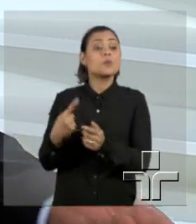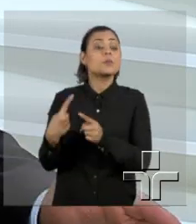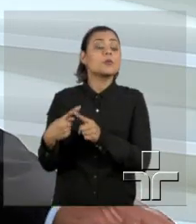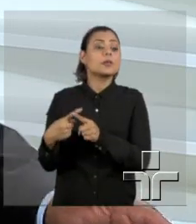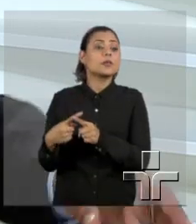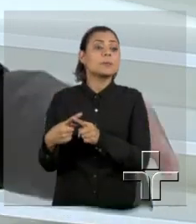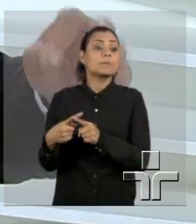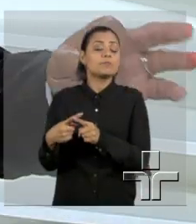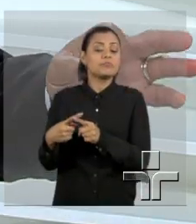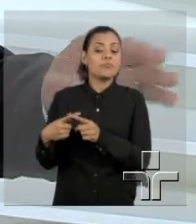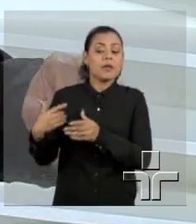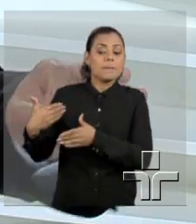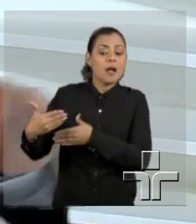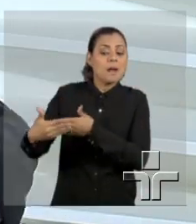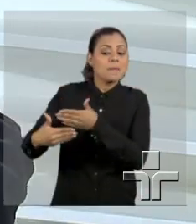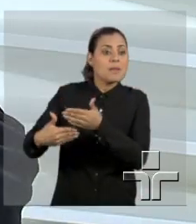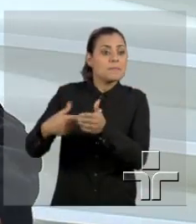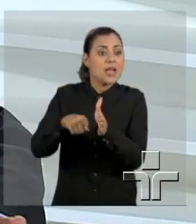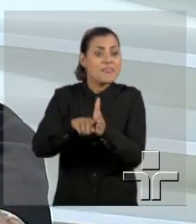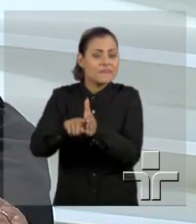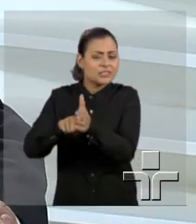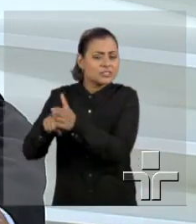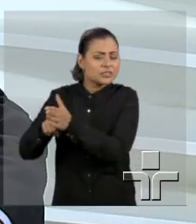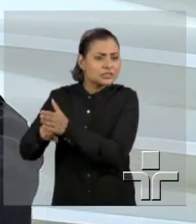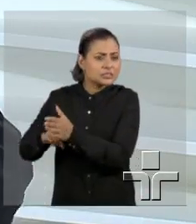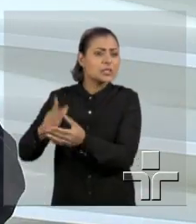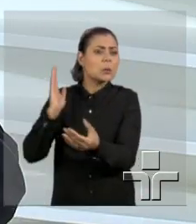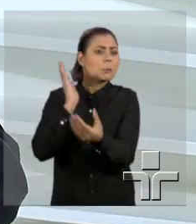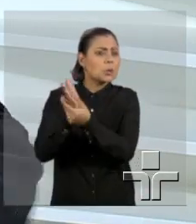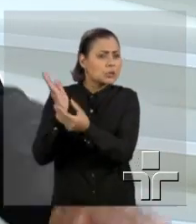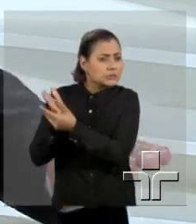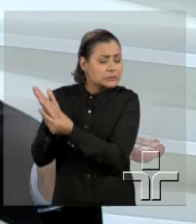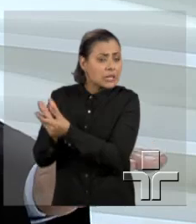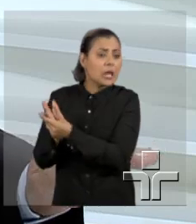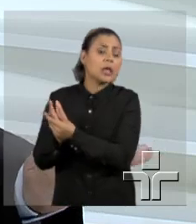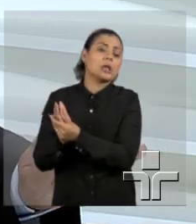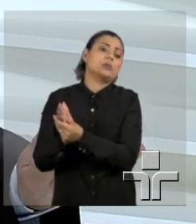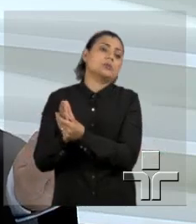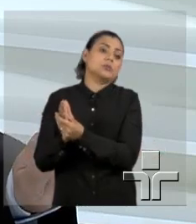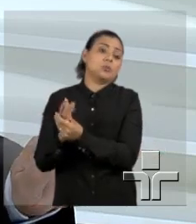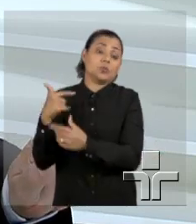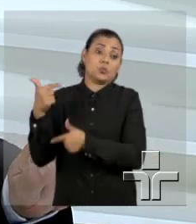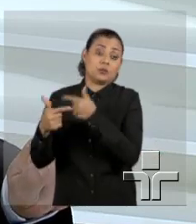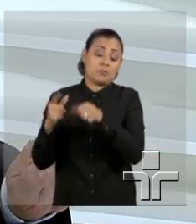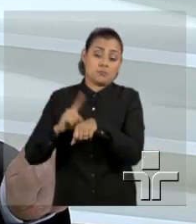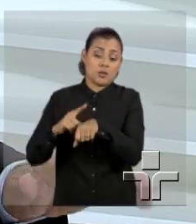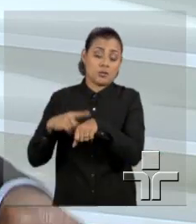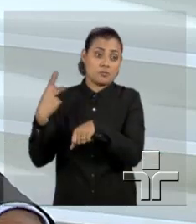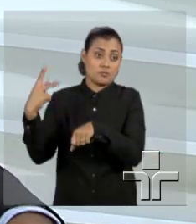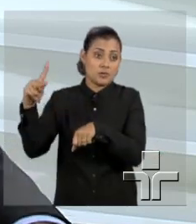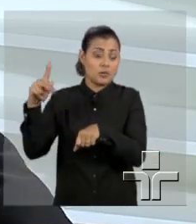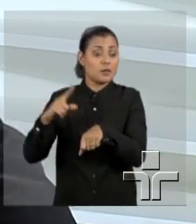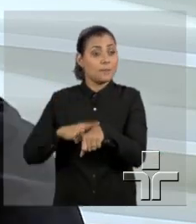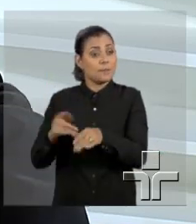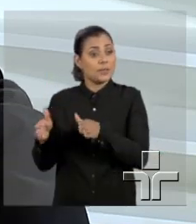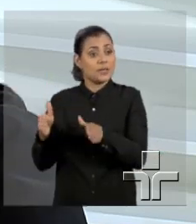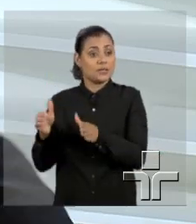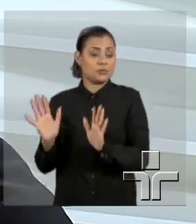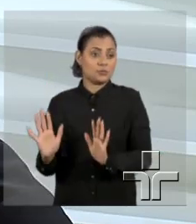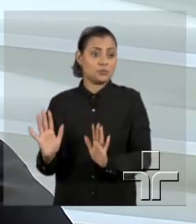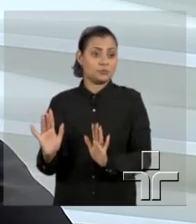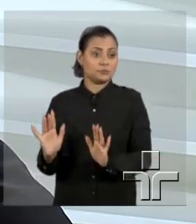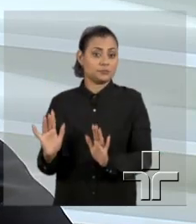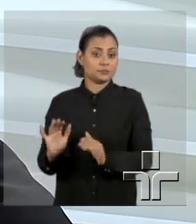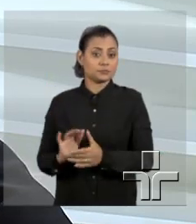do andamento de todas as investigações e dos processos no estado em que se encontravam, quando da